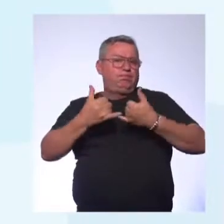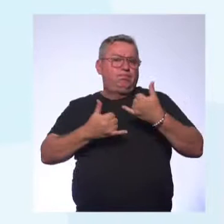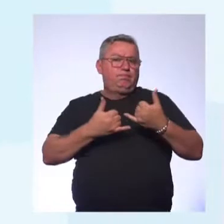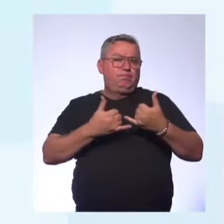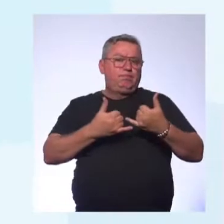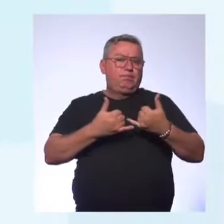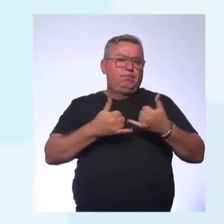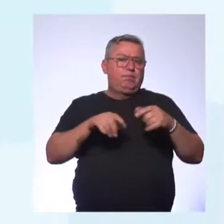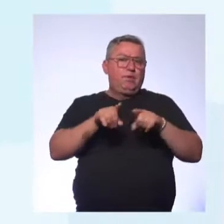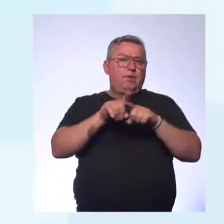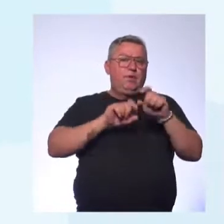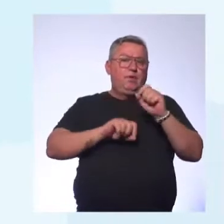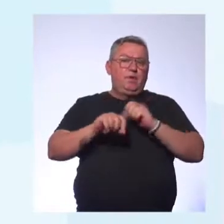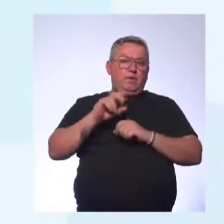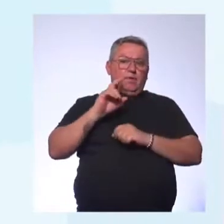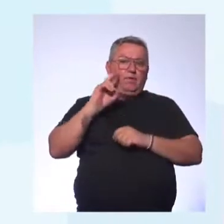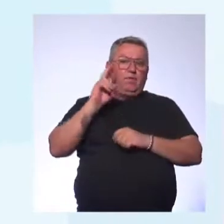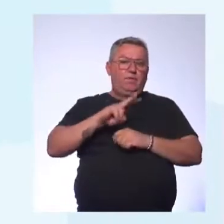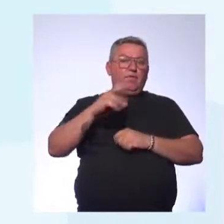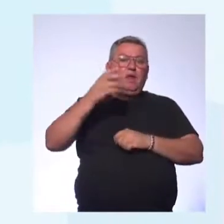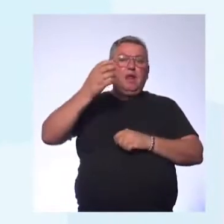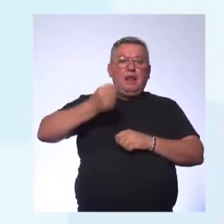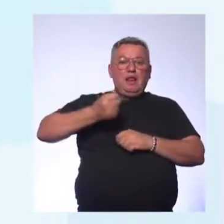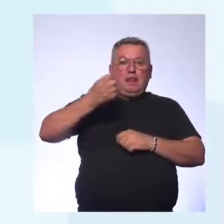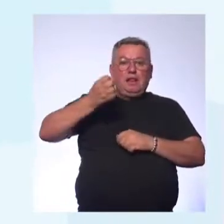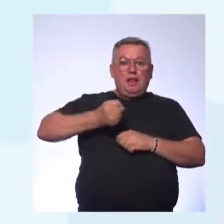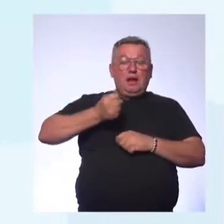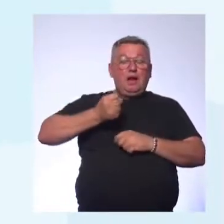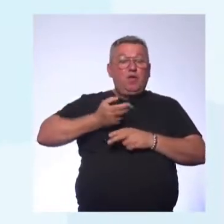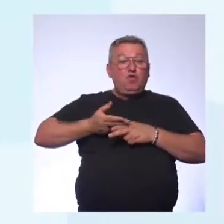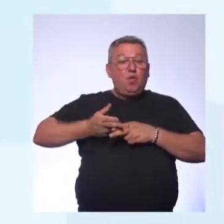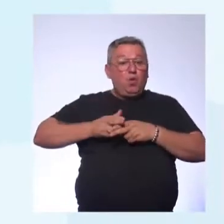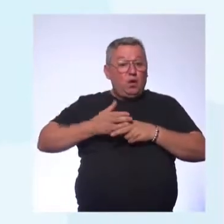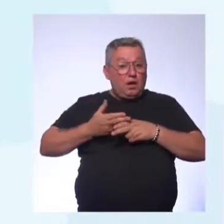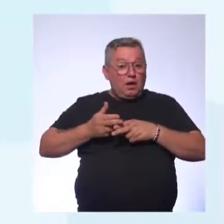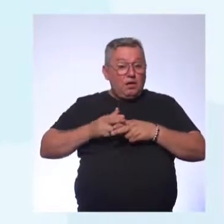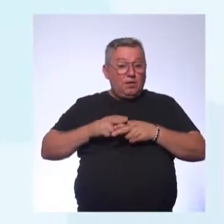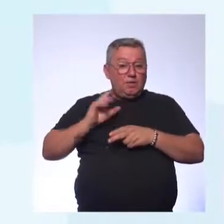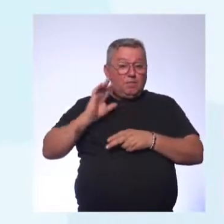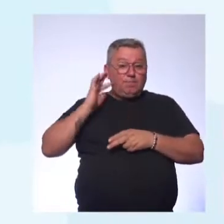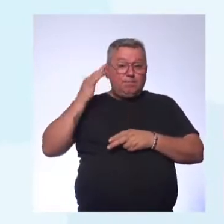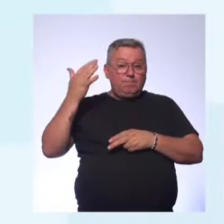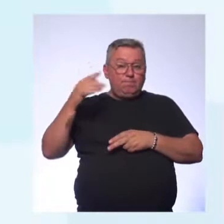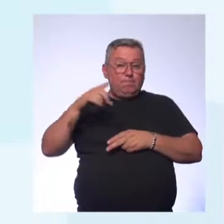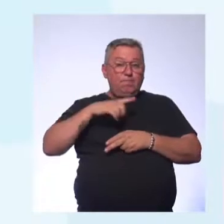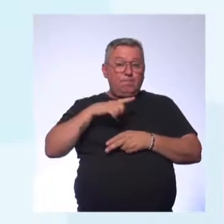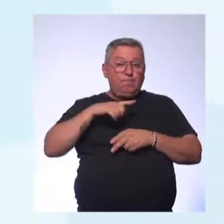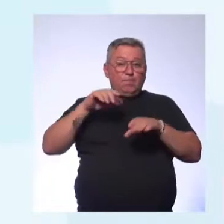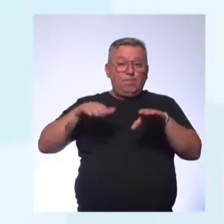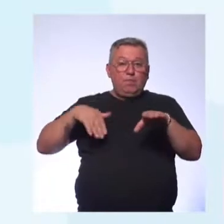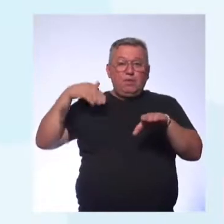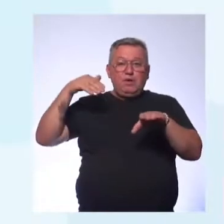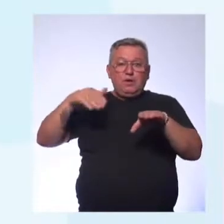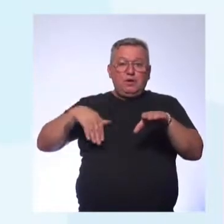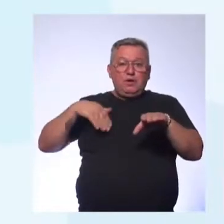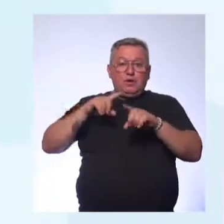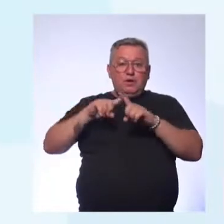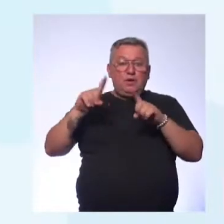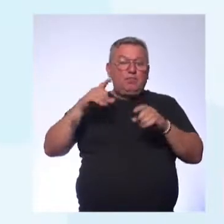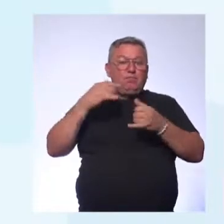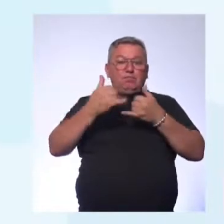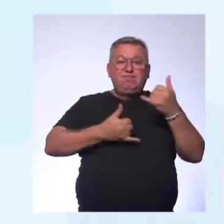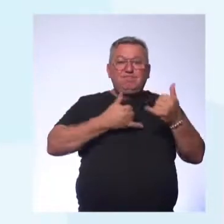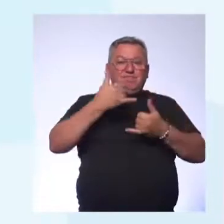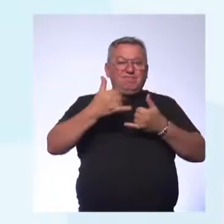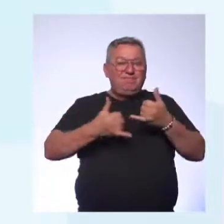o tomando lá leite com chocolate e num determinado momento tem uma piscina lá e eles começam